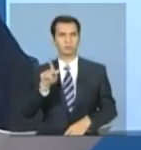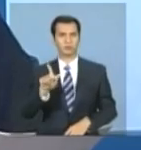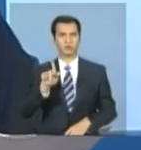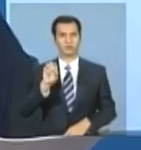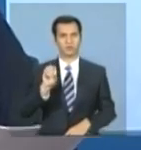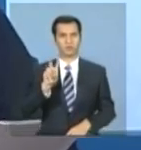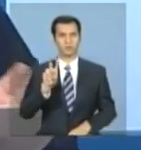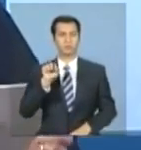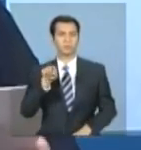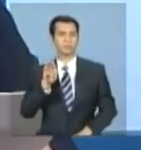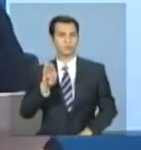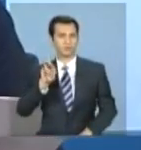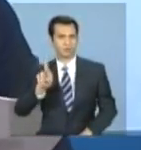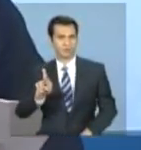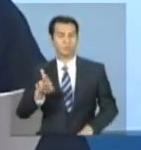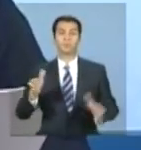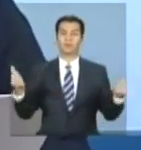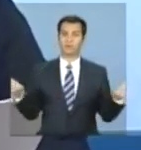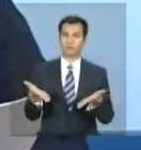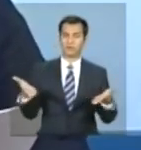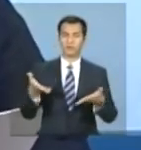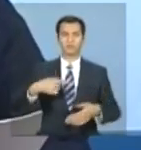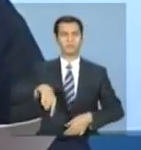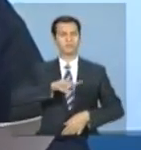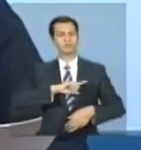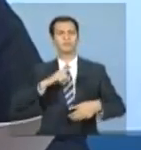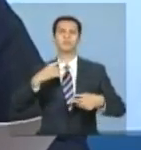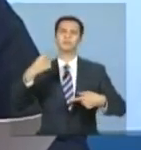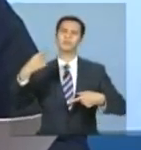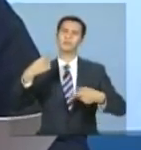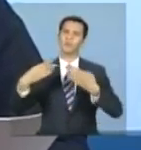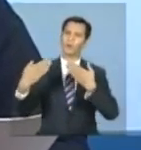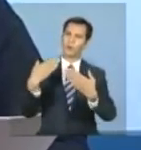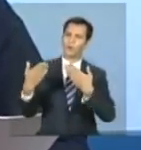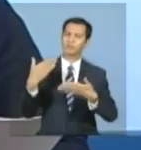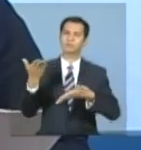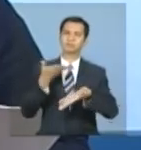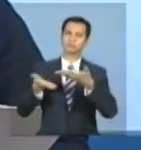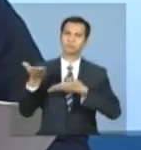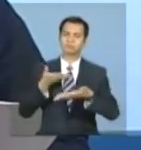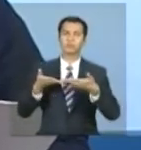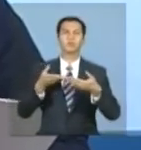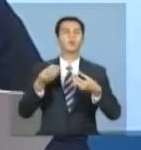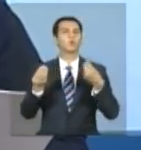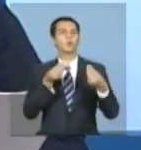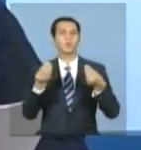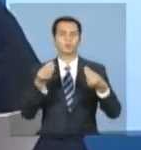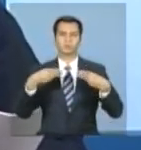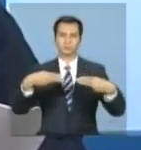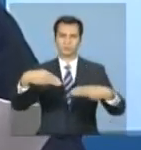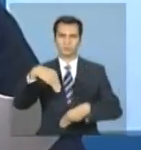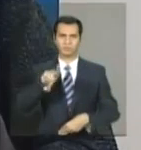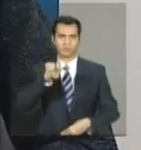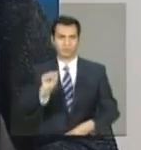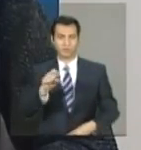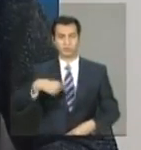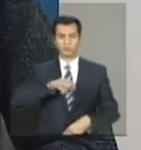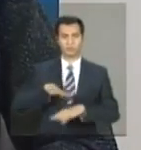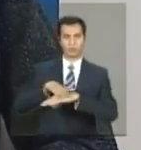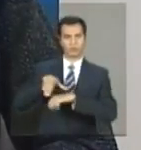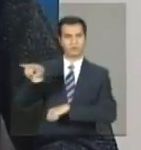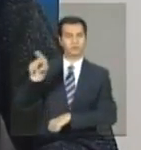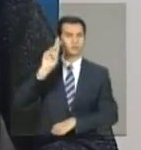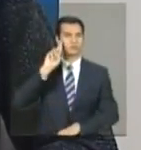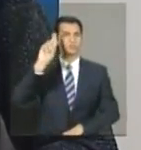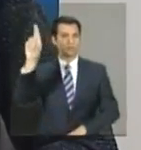BR. Bom, então vamos agora falar sobre estas e outras iniciativas do MDS com a diretora do Cadastro Único do